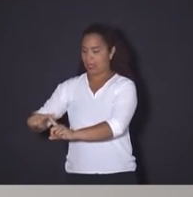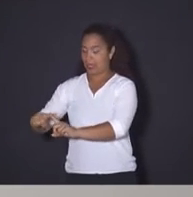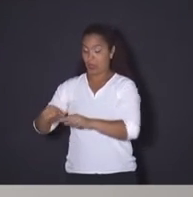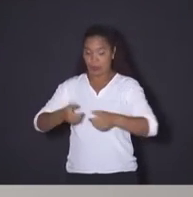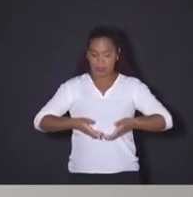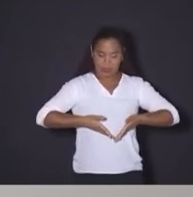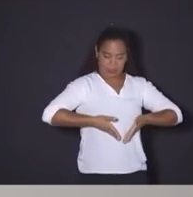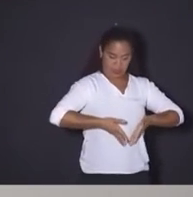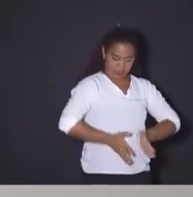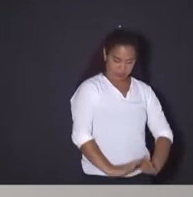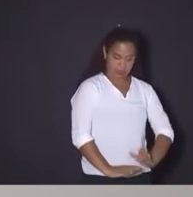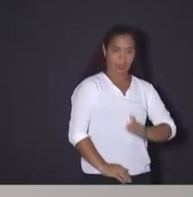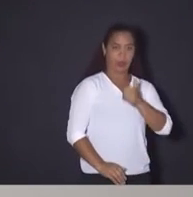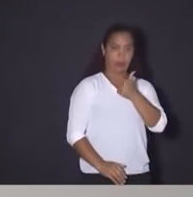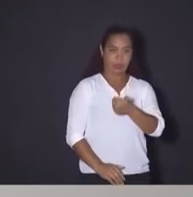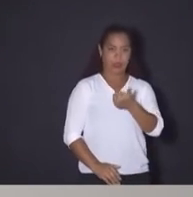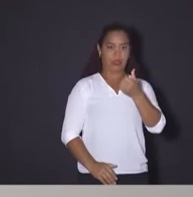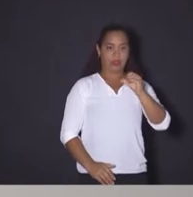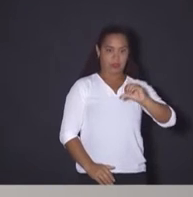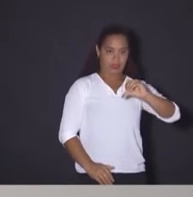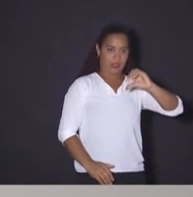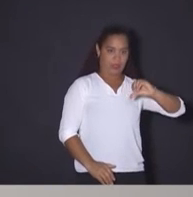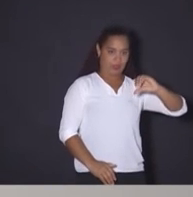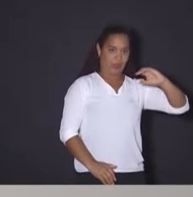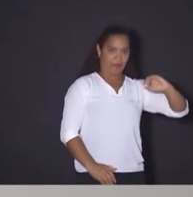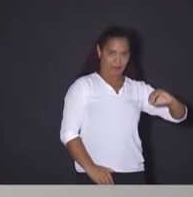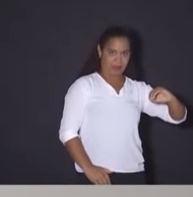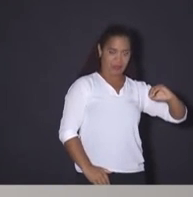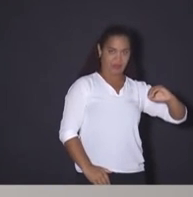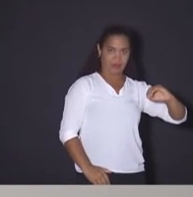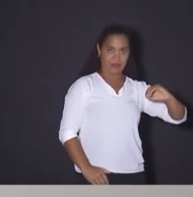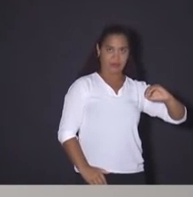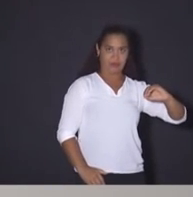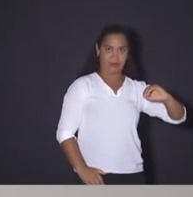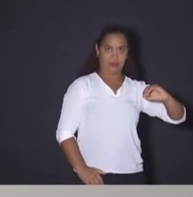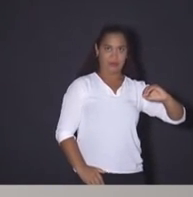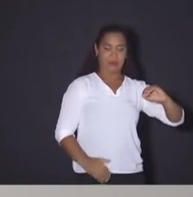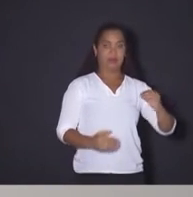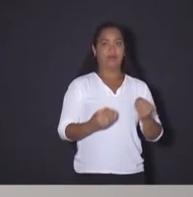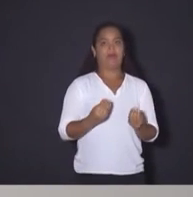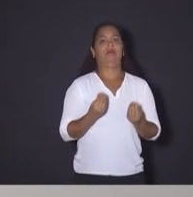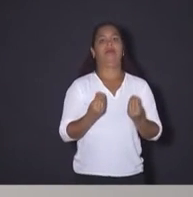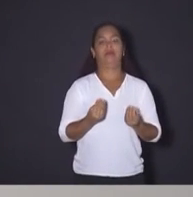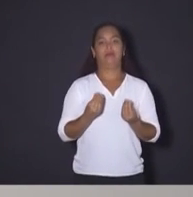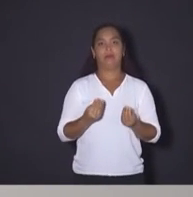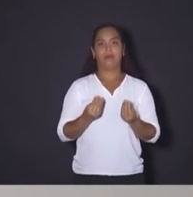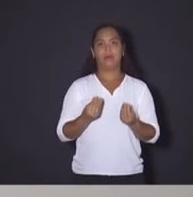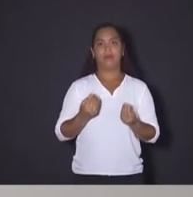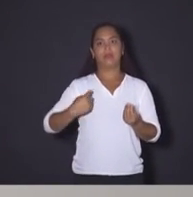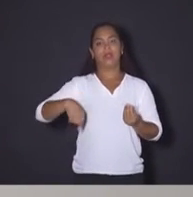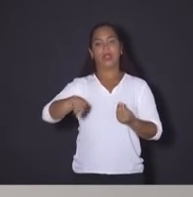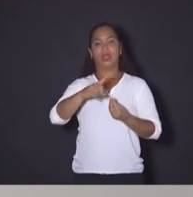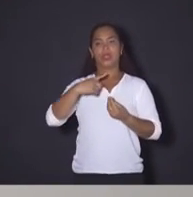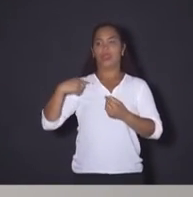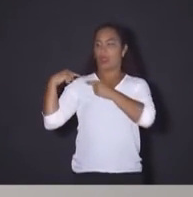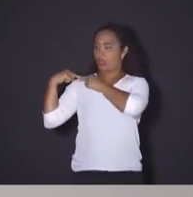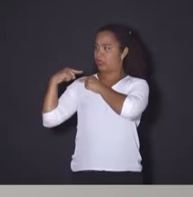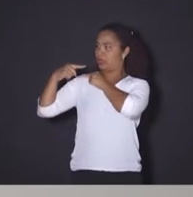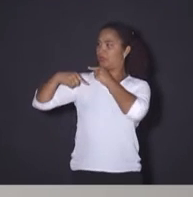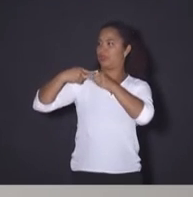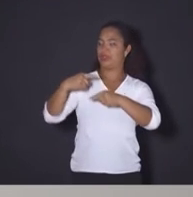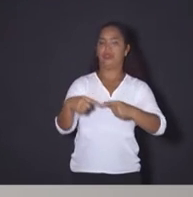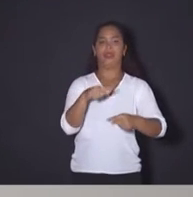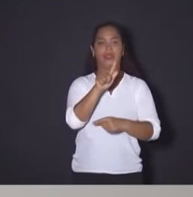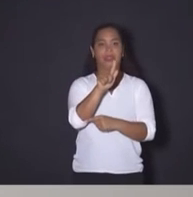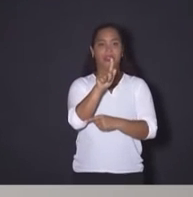nasceu a partir de 1990 como nós somos uma das primeiras gerações em que as mais